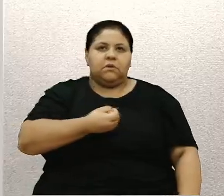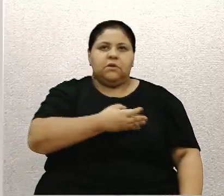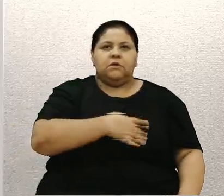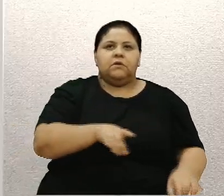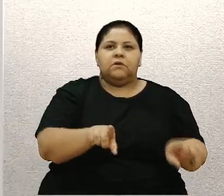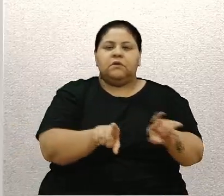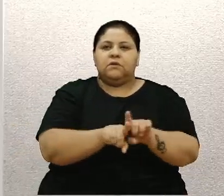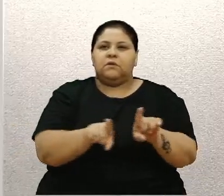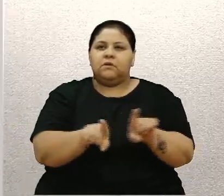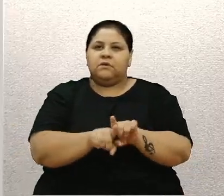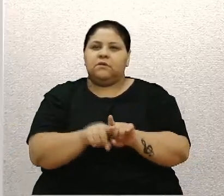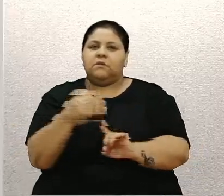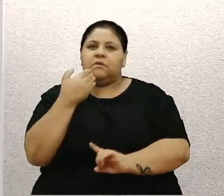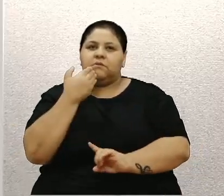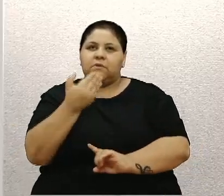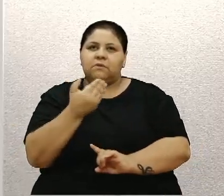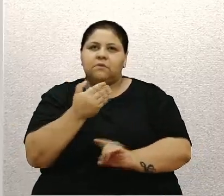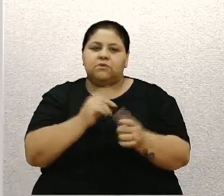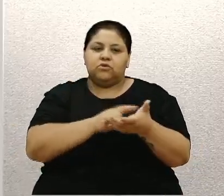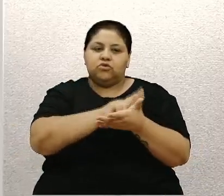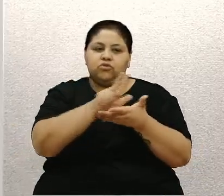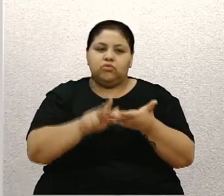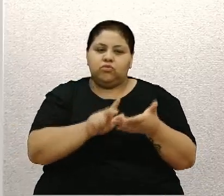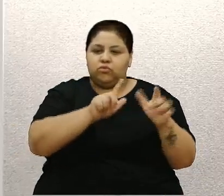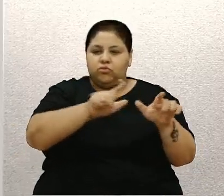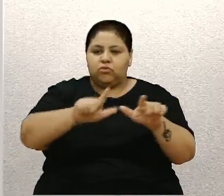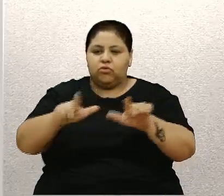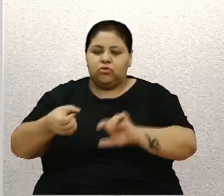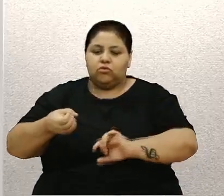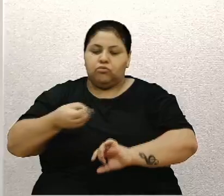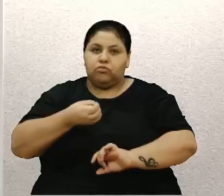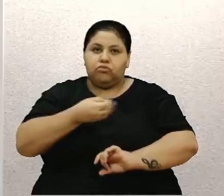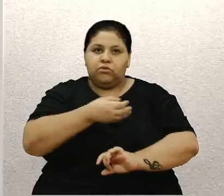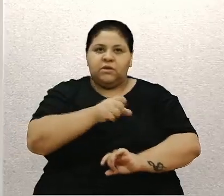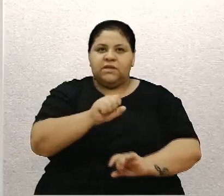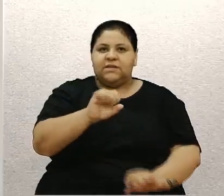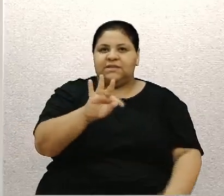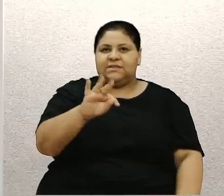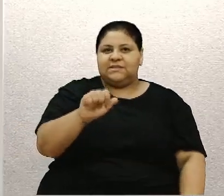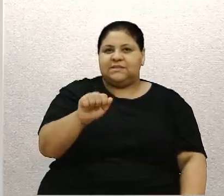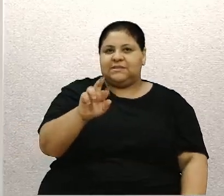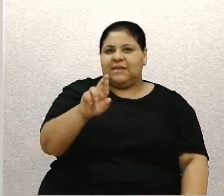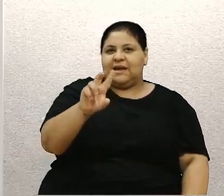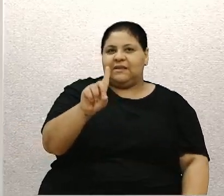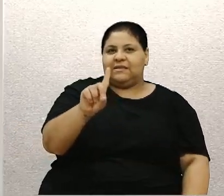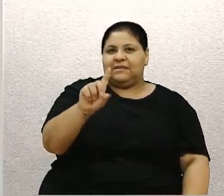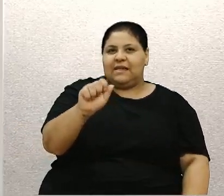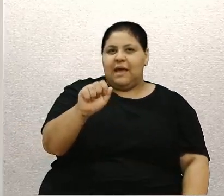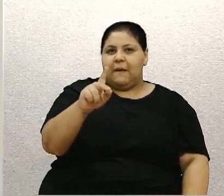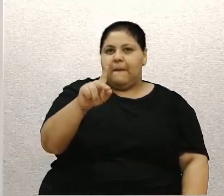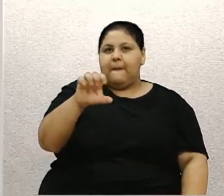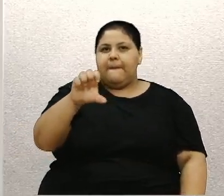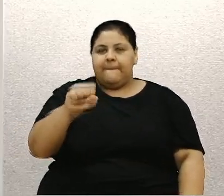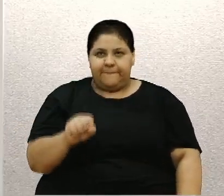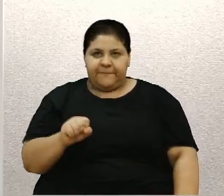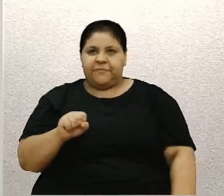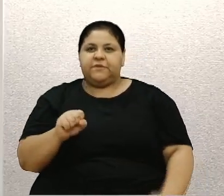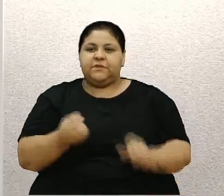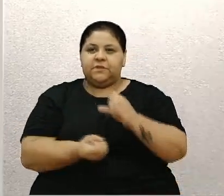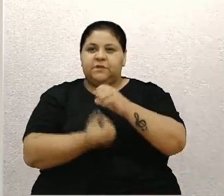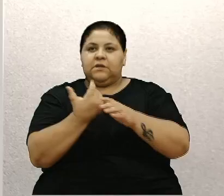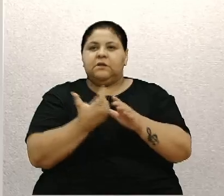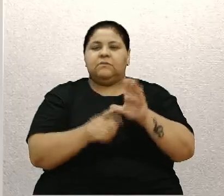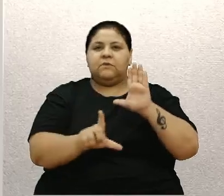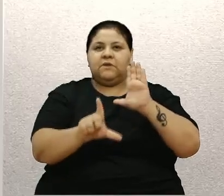senhor onde presidente. a gente uniu todos os setores de inovação da cidade, conseguimos construir uma lei de inovação que fez a diferença e faz a